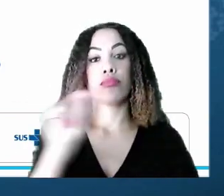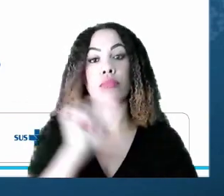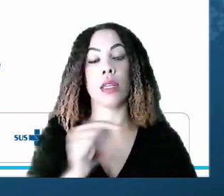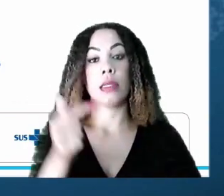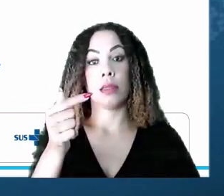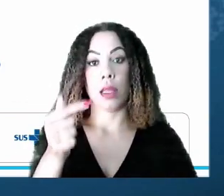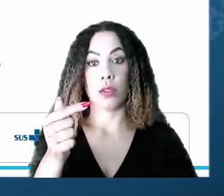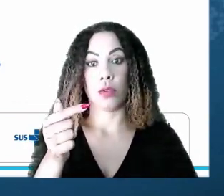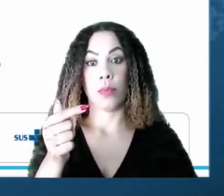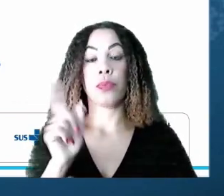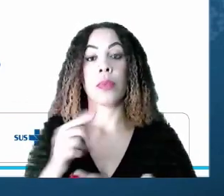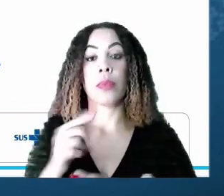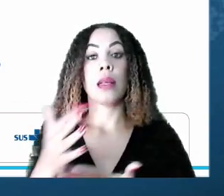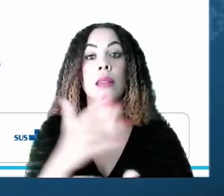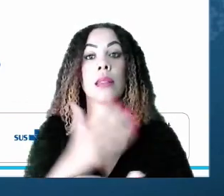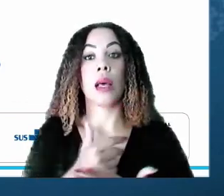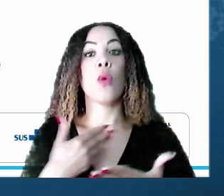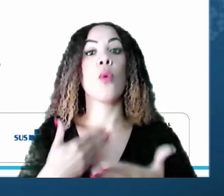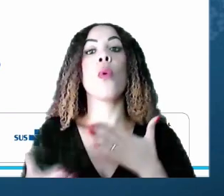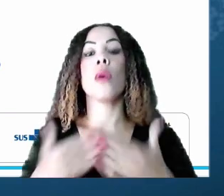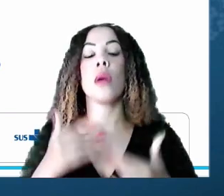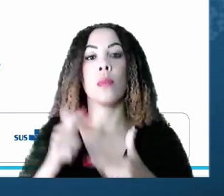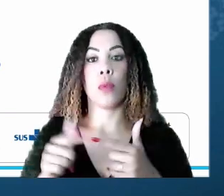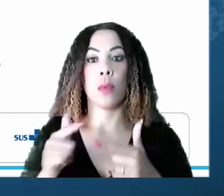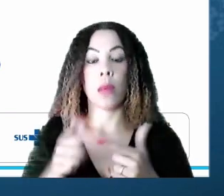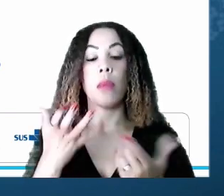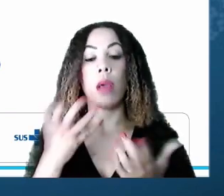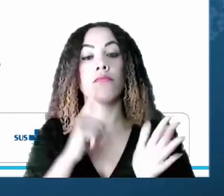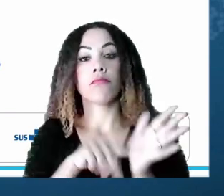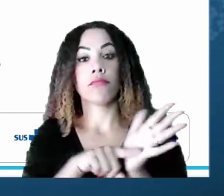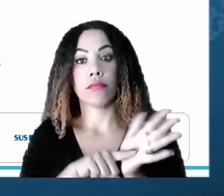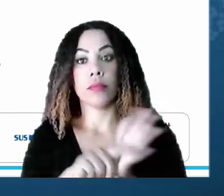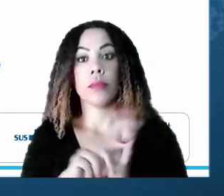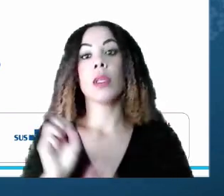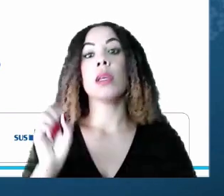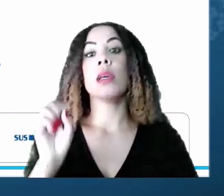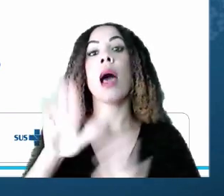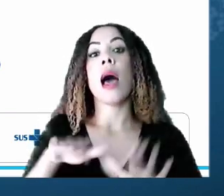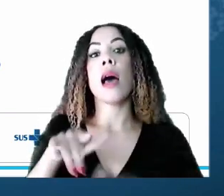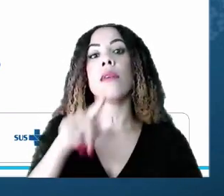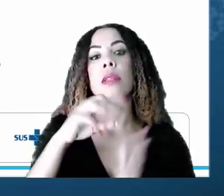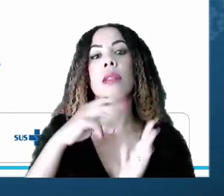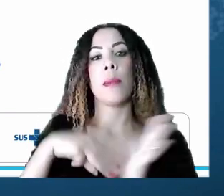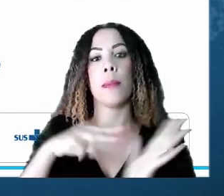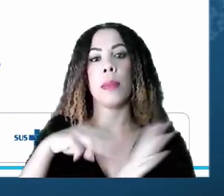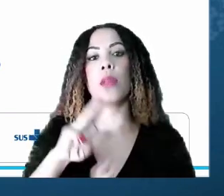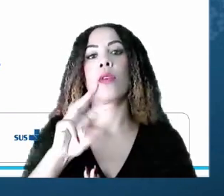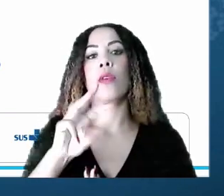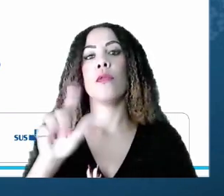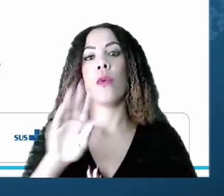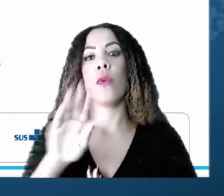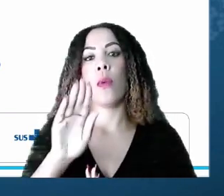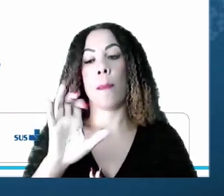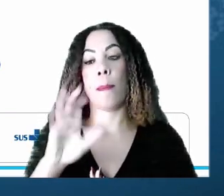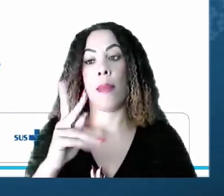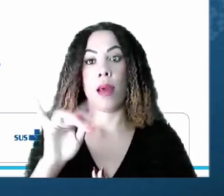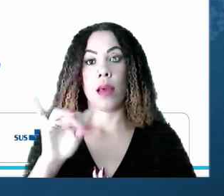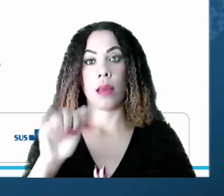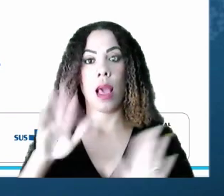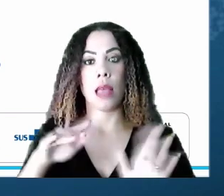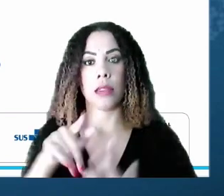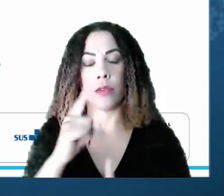se animaria. Qual é uma barreira? Nem sempre o efeito do método Wolbach ou de alguma ferramenta você vê durante a gestão